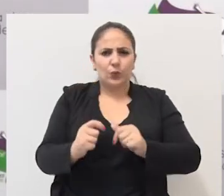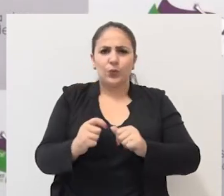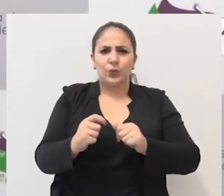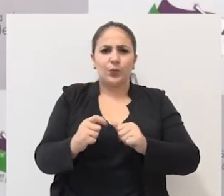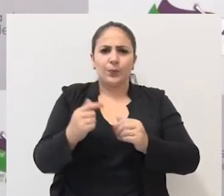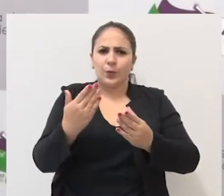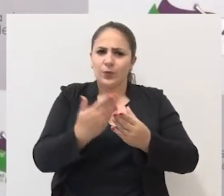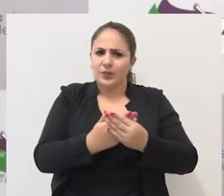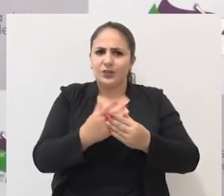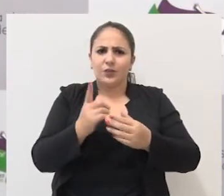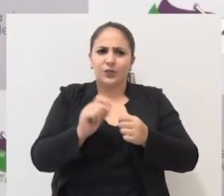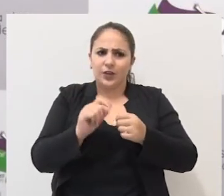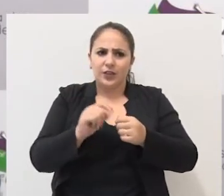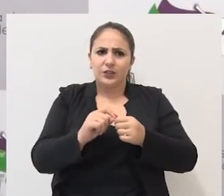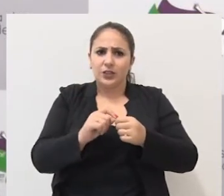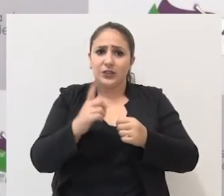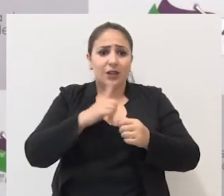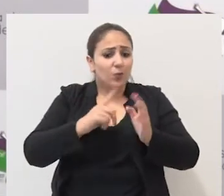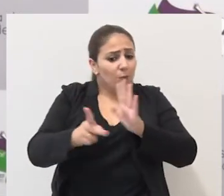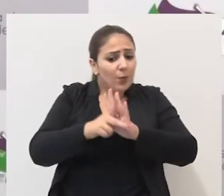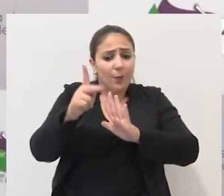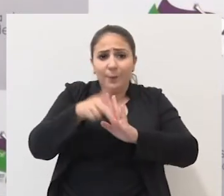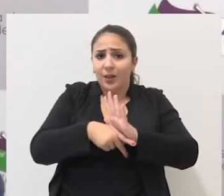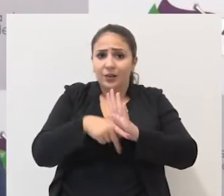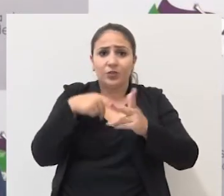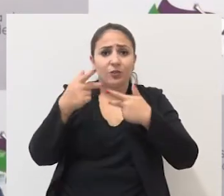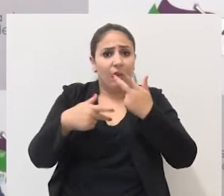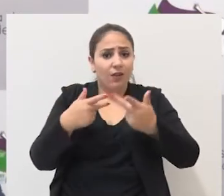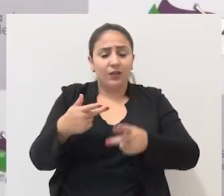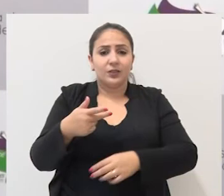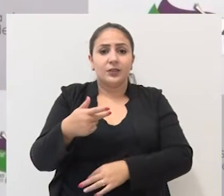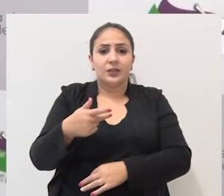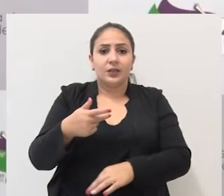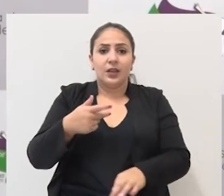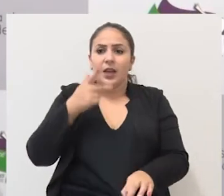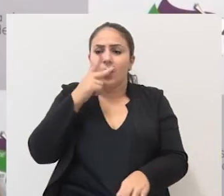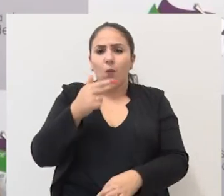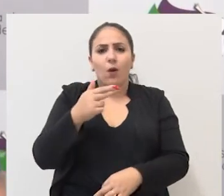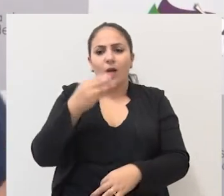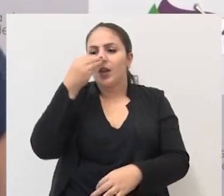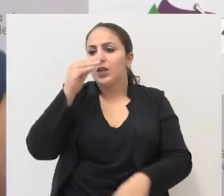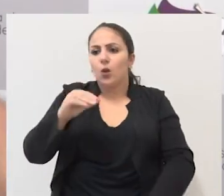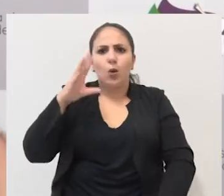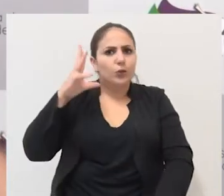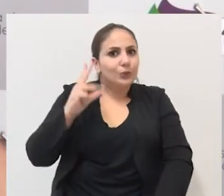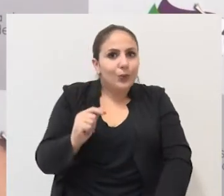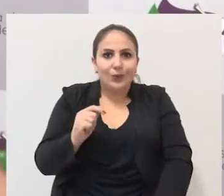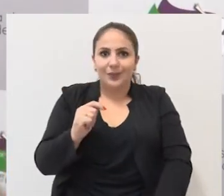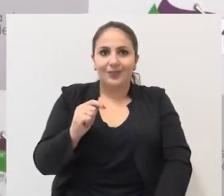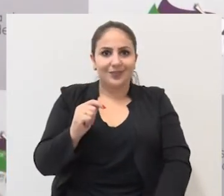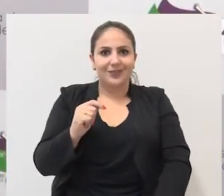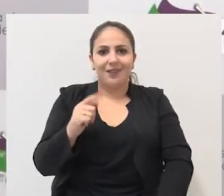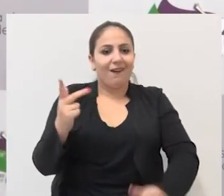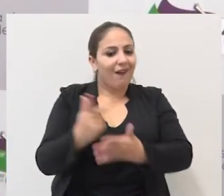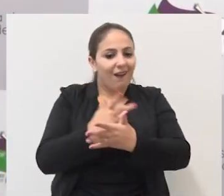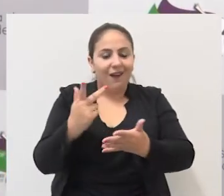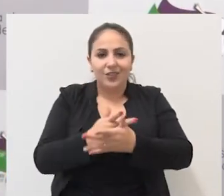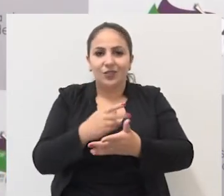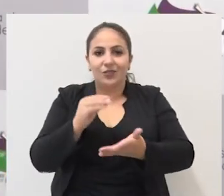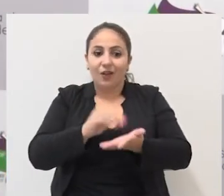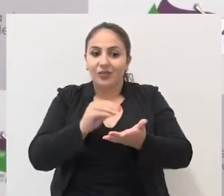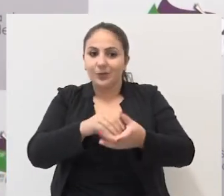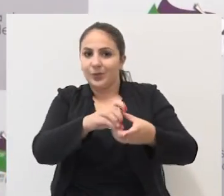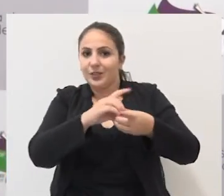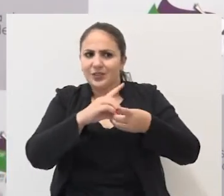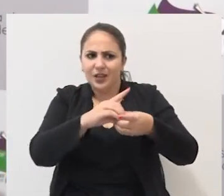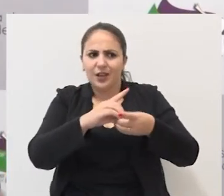foi feito e que está estabelecido no próprio plano. Ele simplesmente não considera isso, então ele já é antidemocrático por isso.